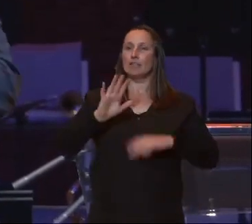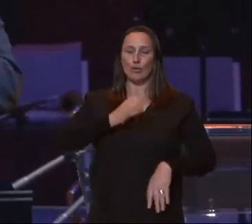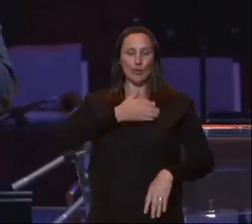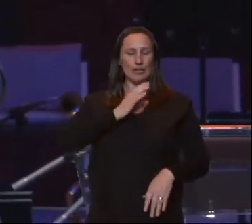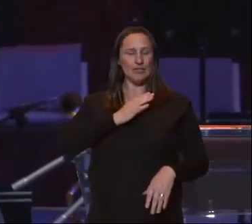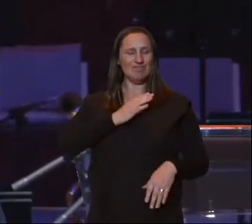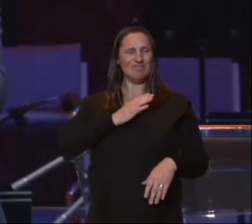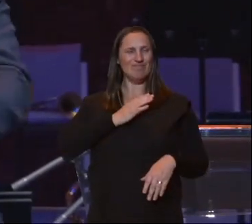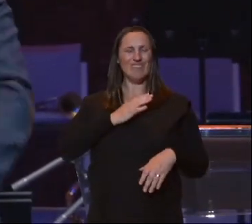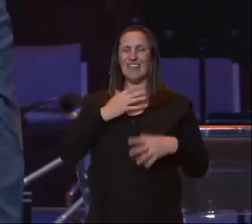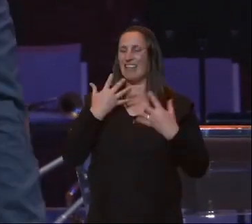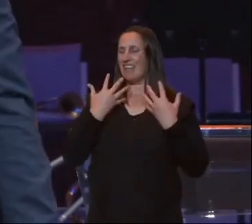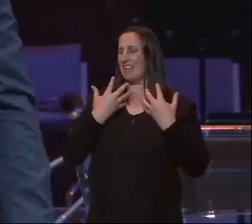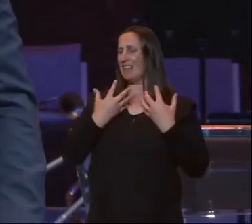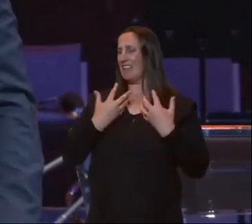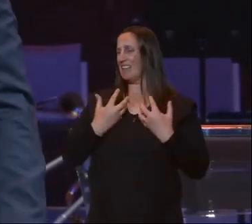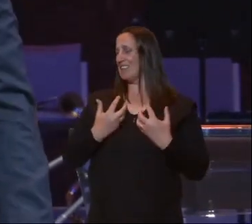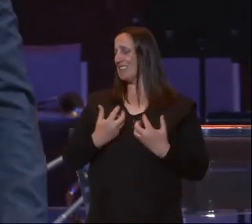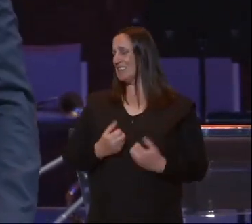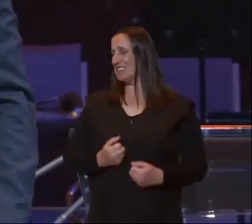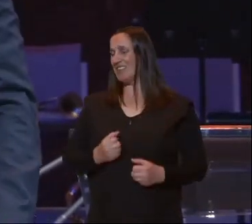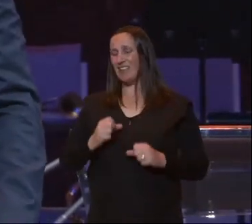Não tem mais energia.